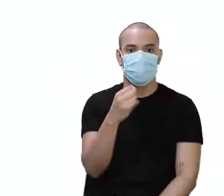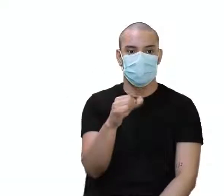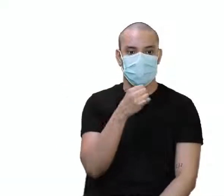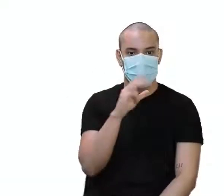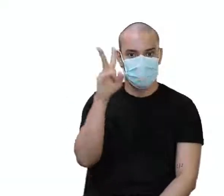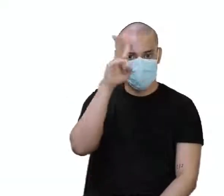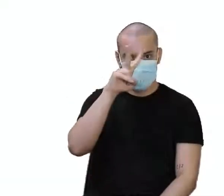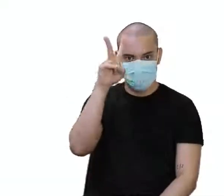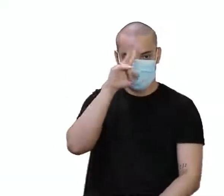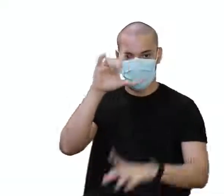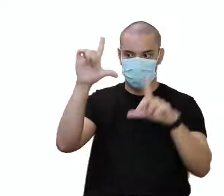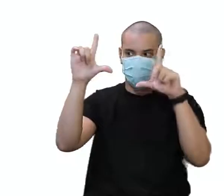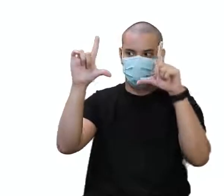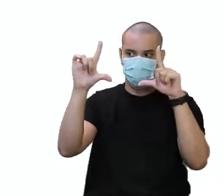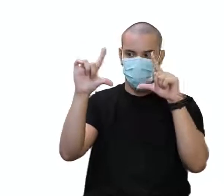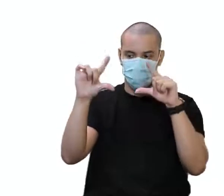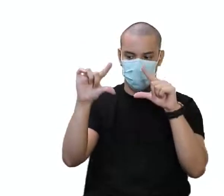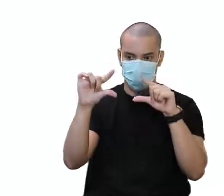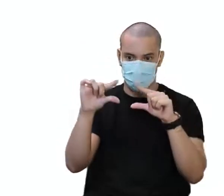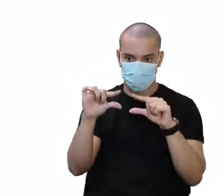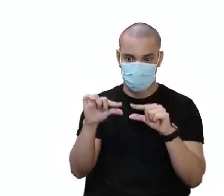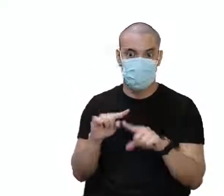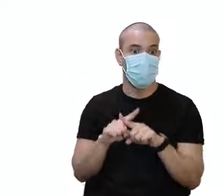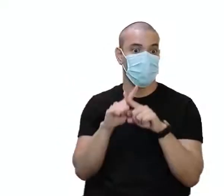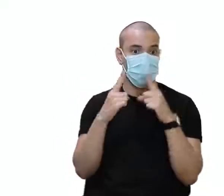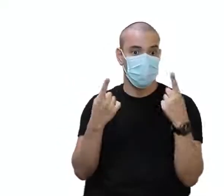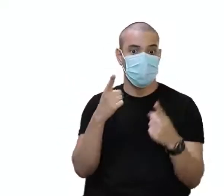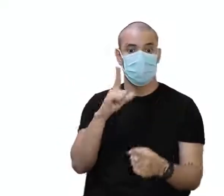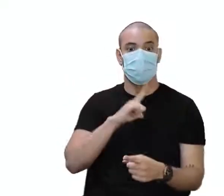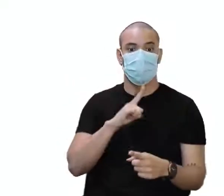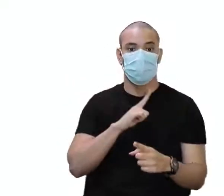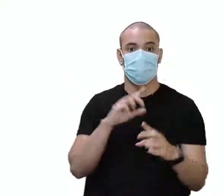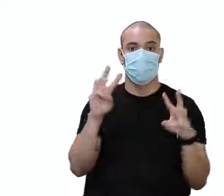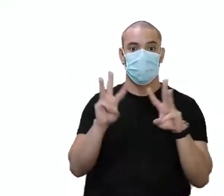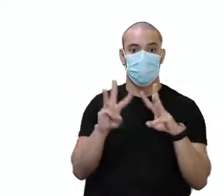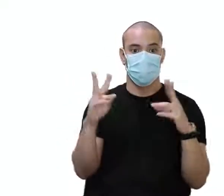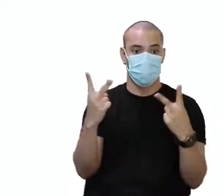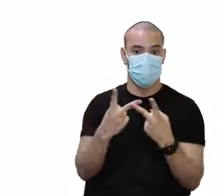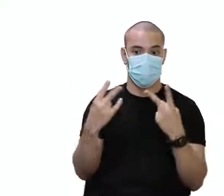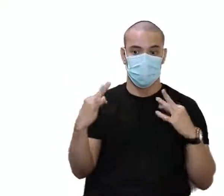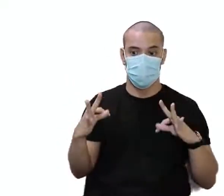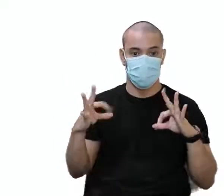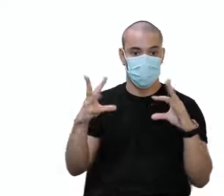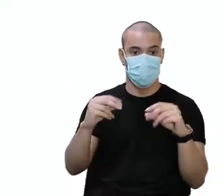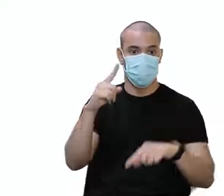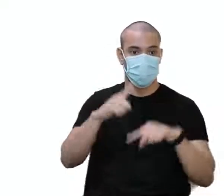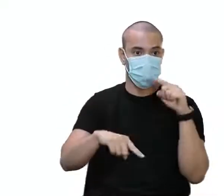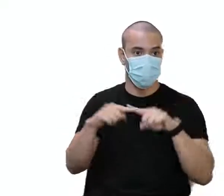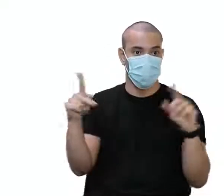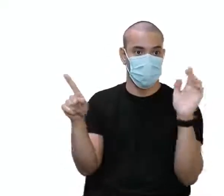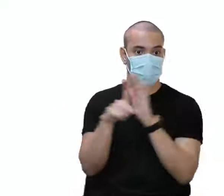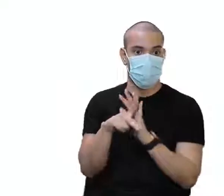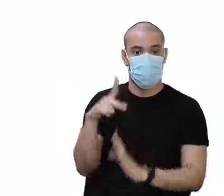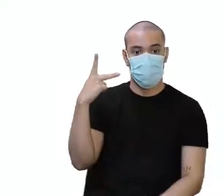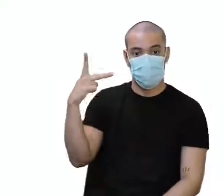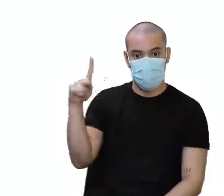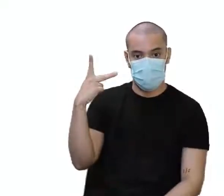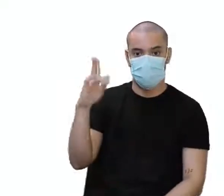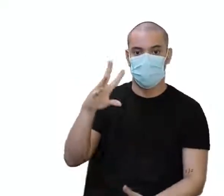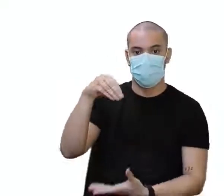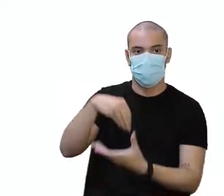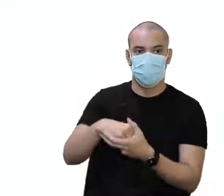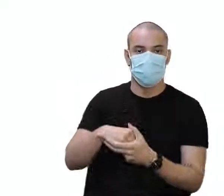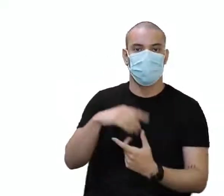vai diminuir, mas você vai ter a matéria circundando em cada um desses níveis, sendo acumulado